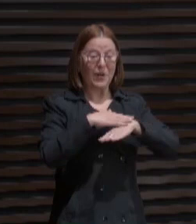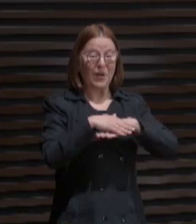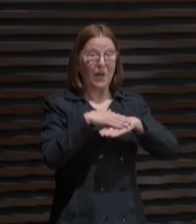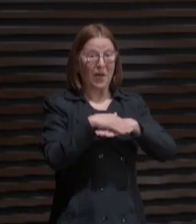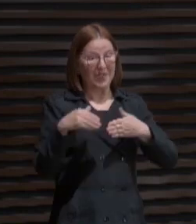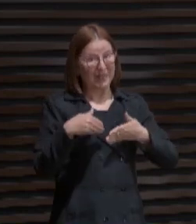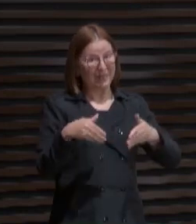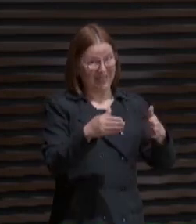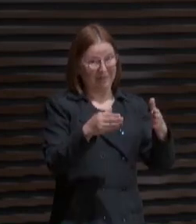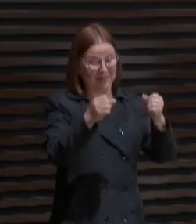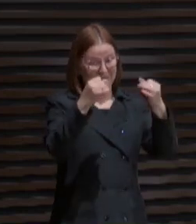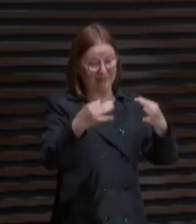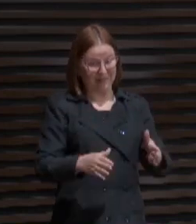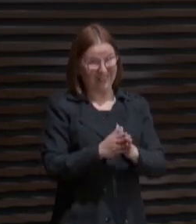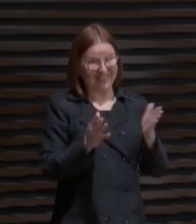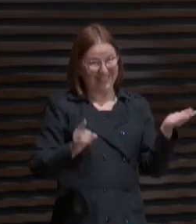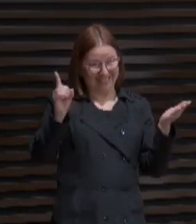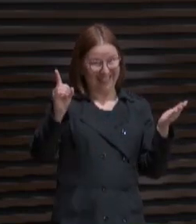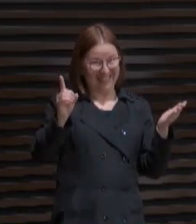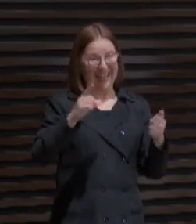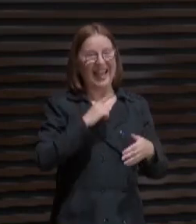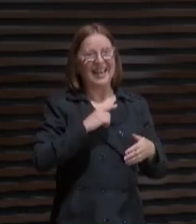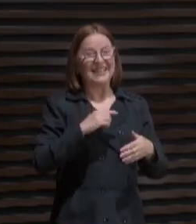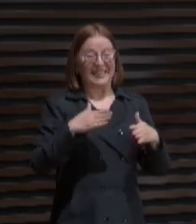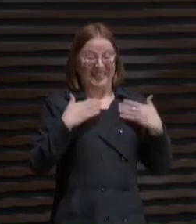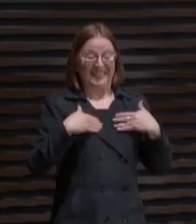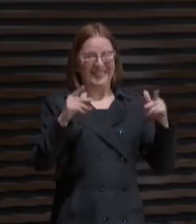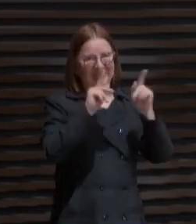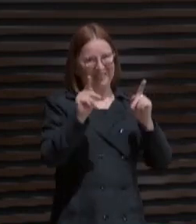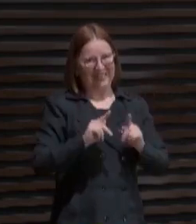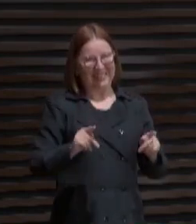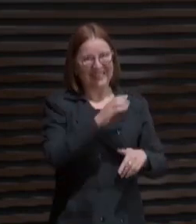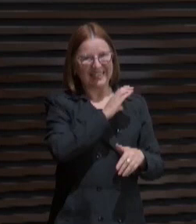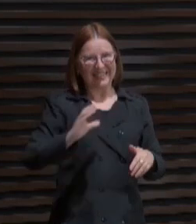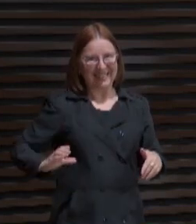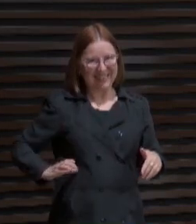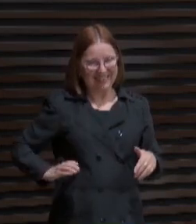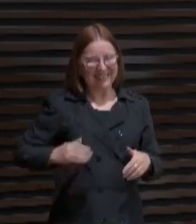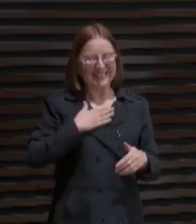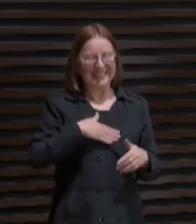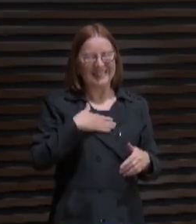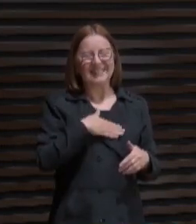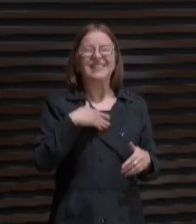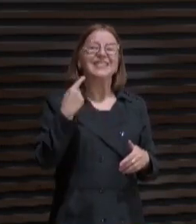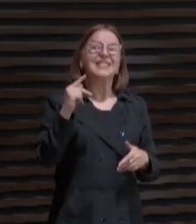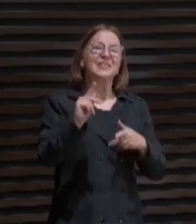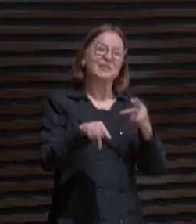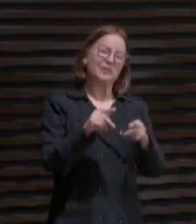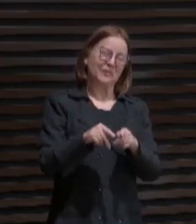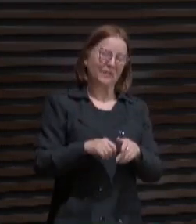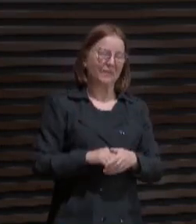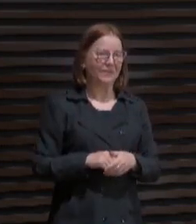Houve alegria e paz. Cristo satisfaz os seus. Meus